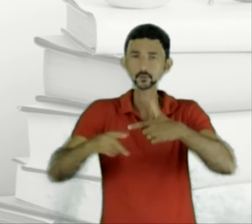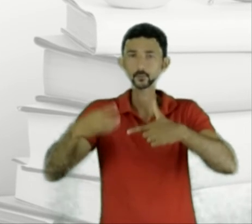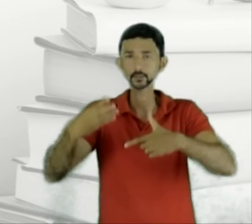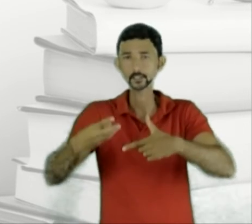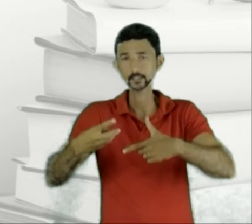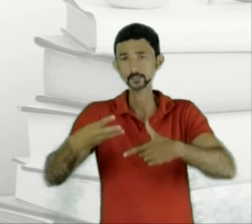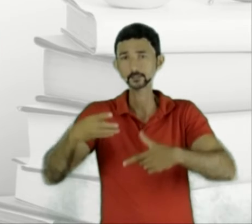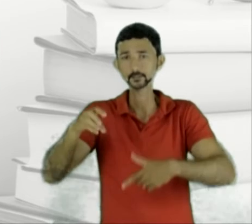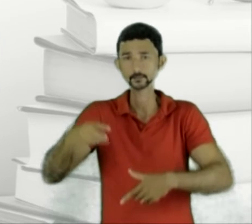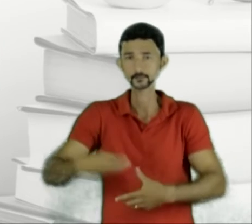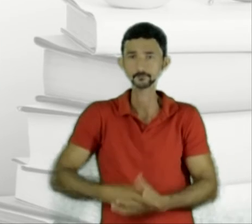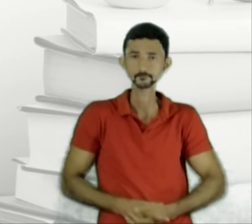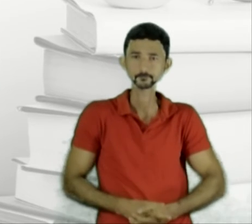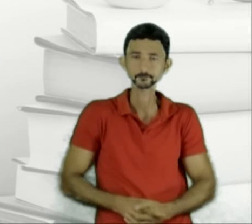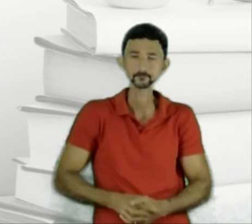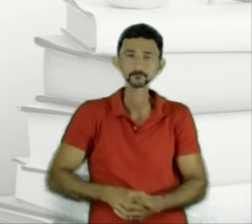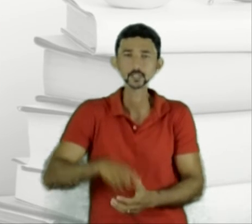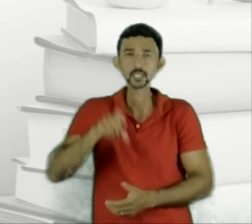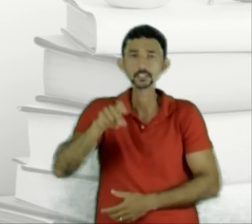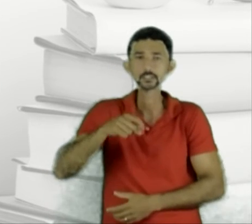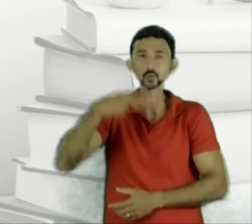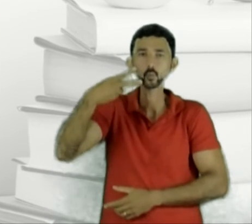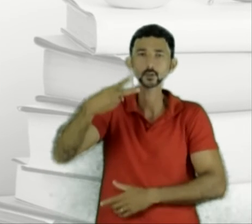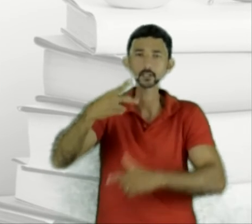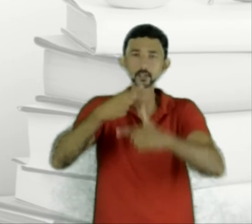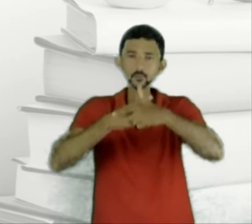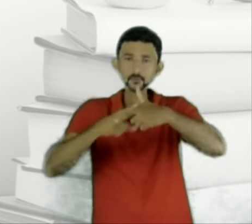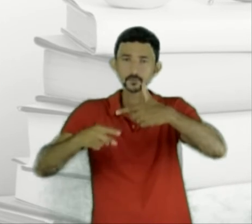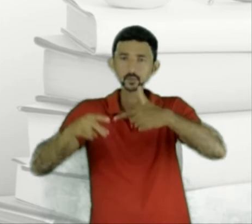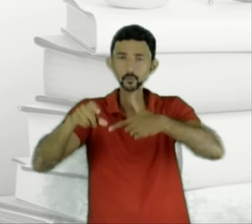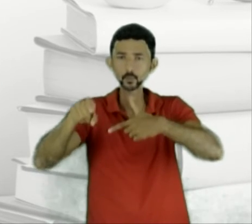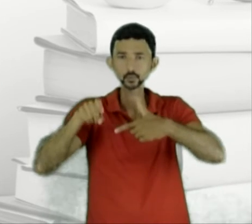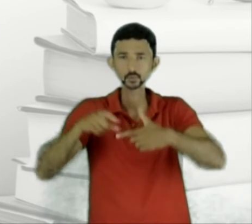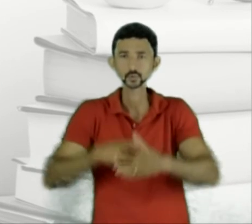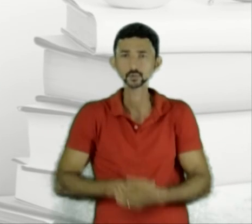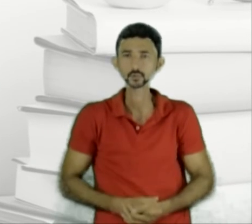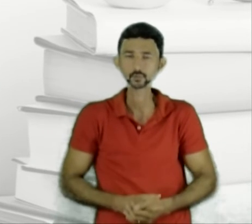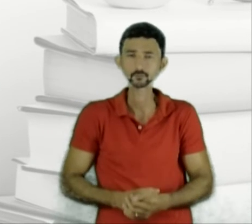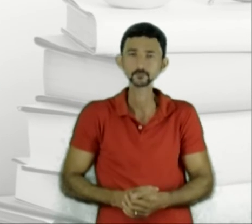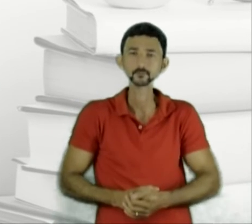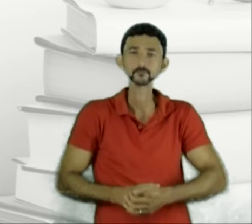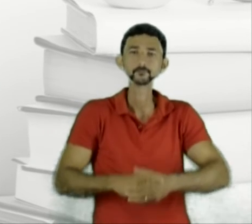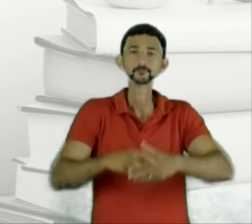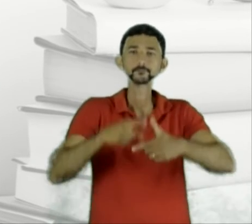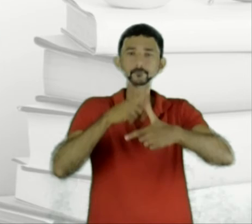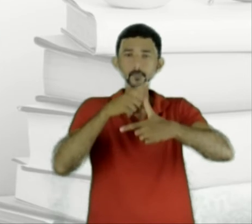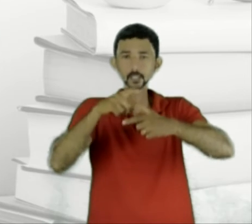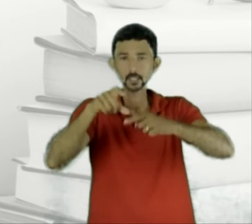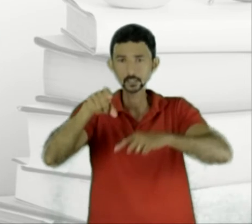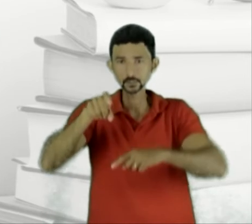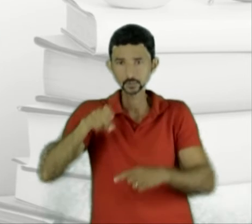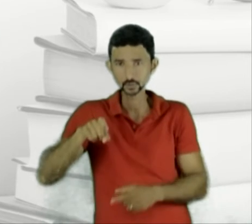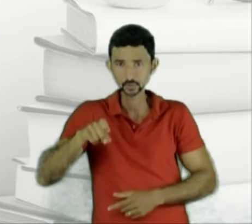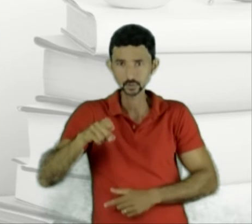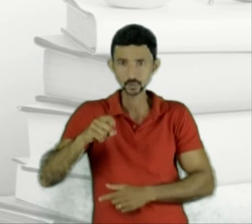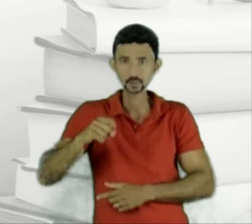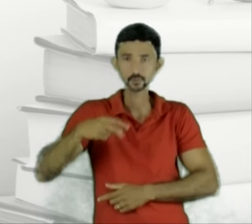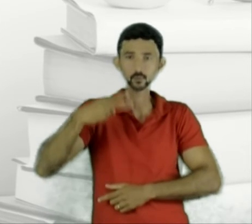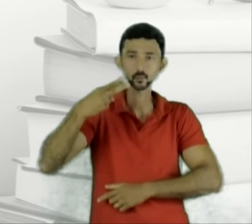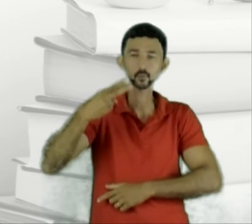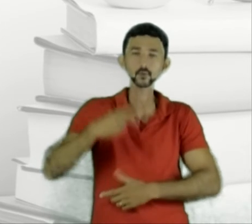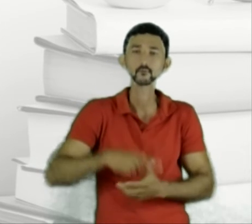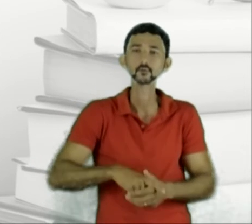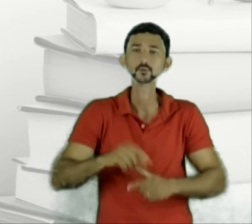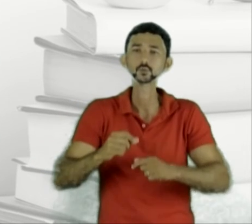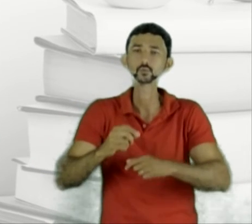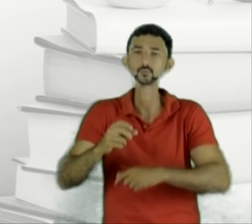3. X ao quadrado dividido por x vai ficar x elevado, aí o expoente